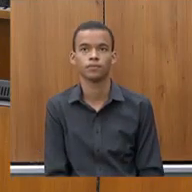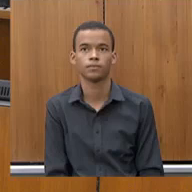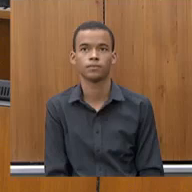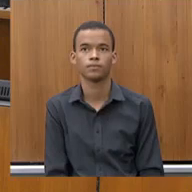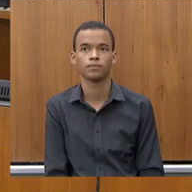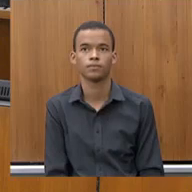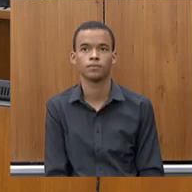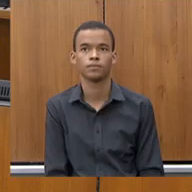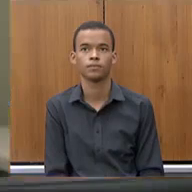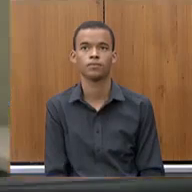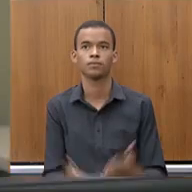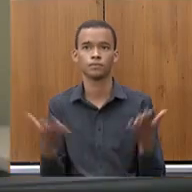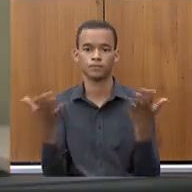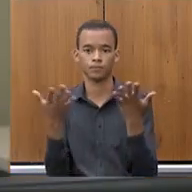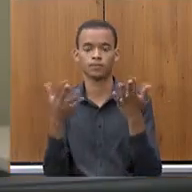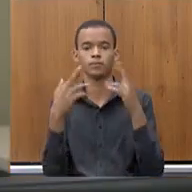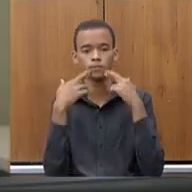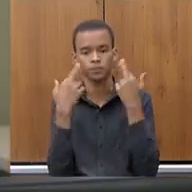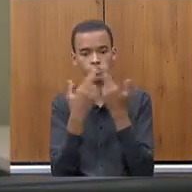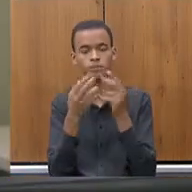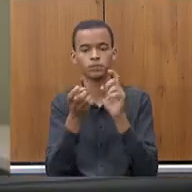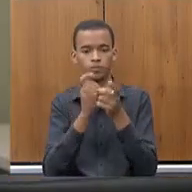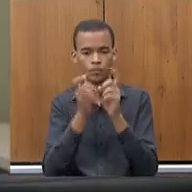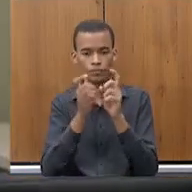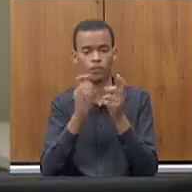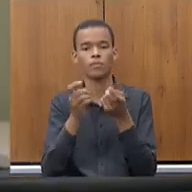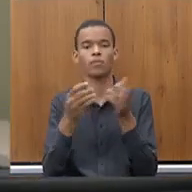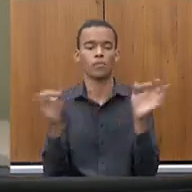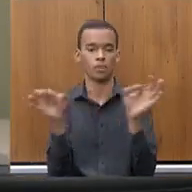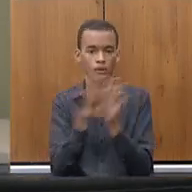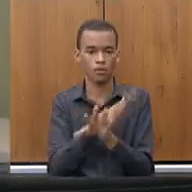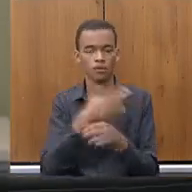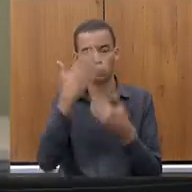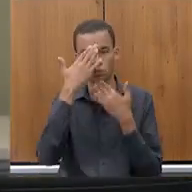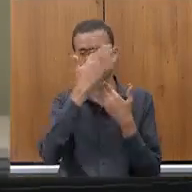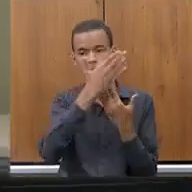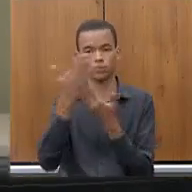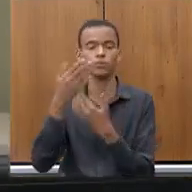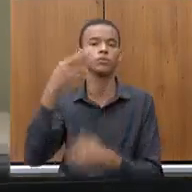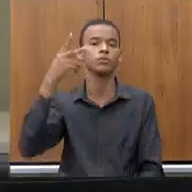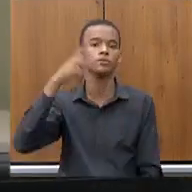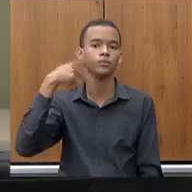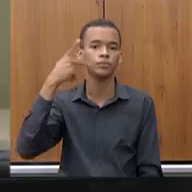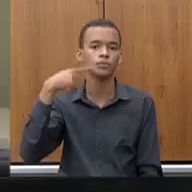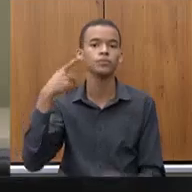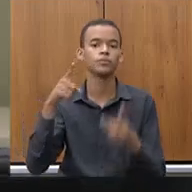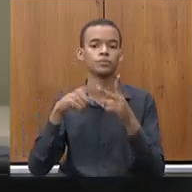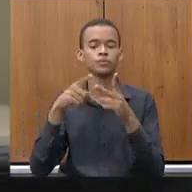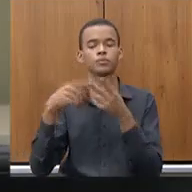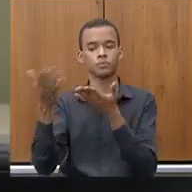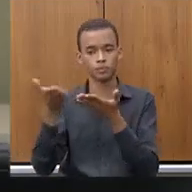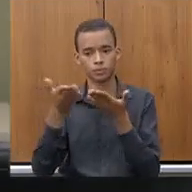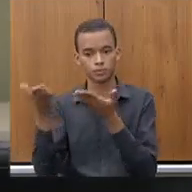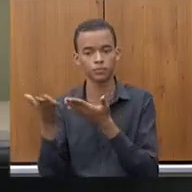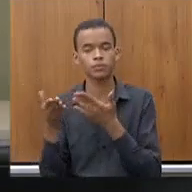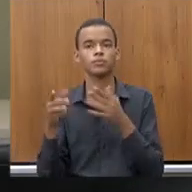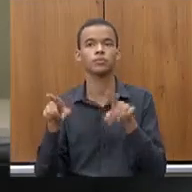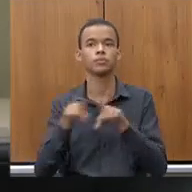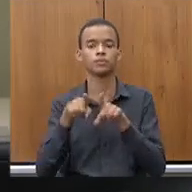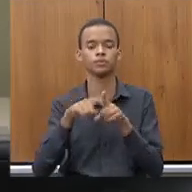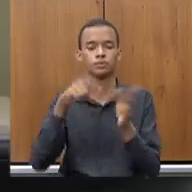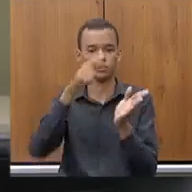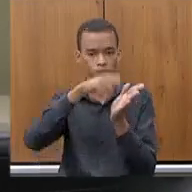Cumprida a finalidade da reunião, a presidência agradece a presença dos parlamentares e dos convidados, determina a